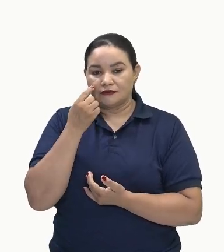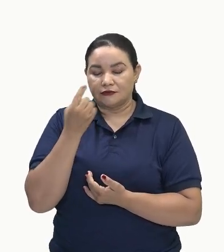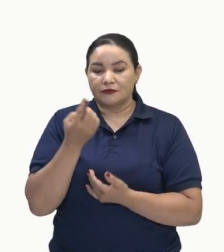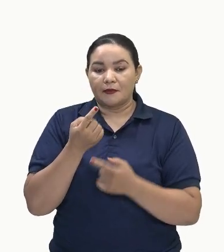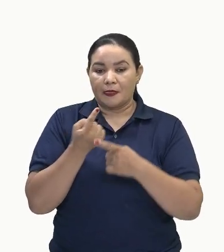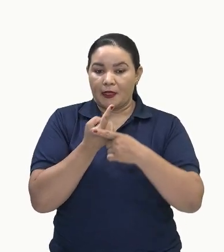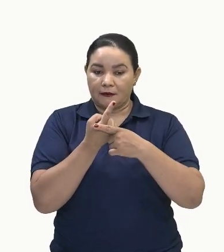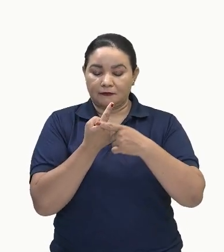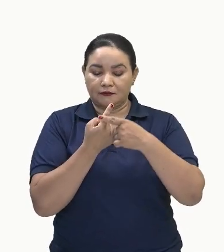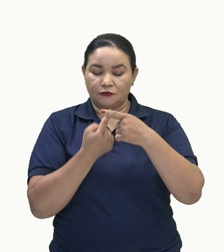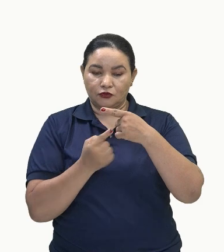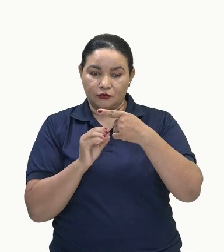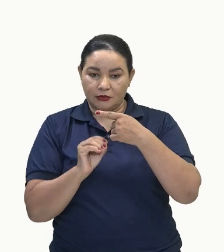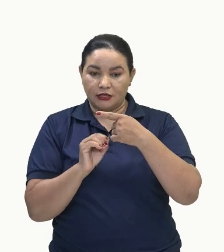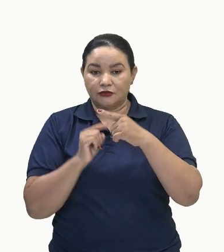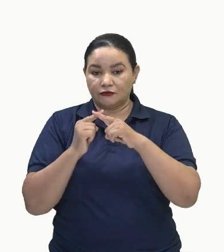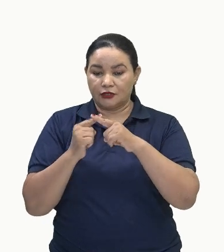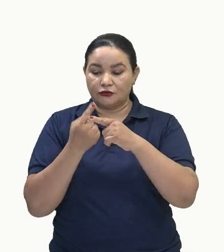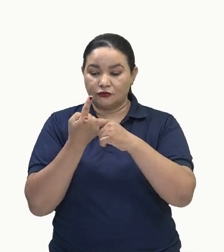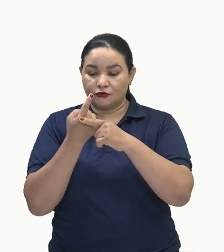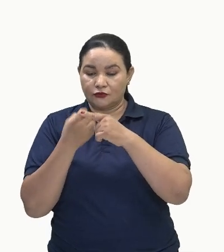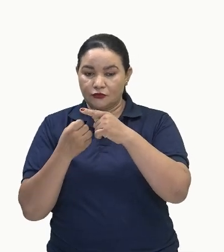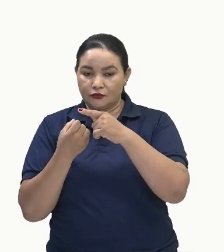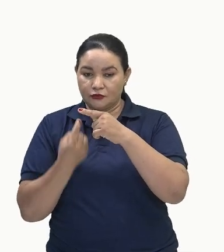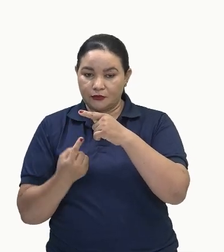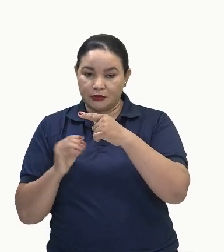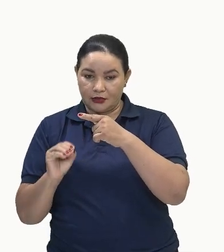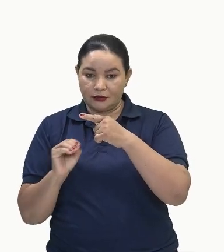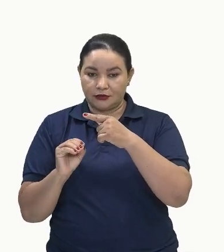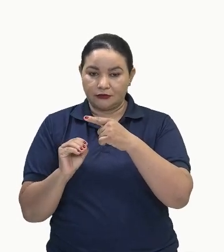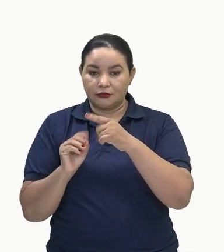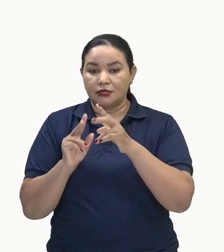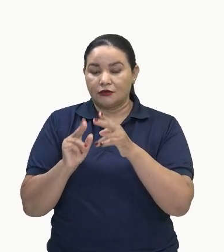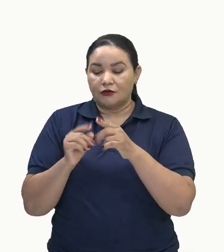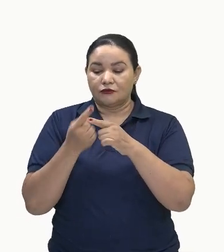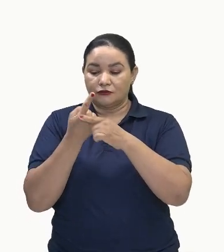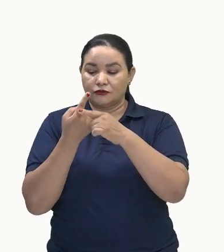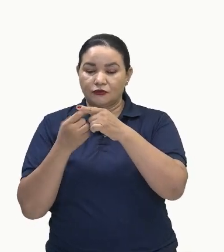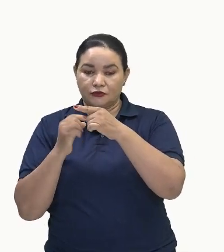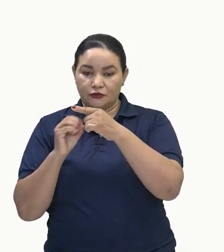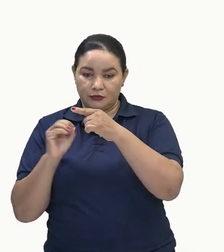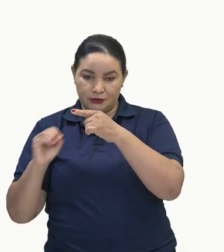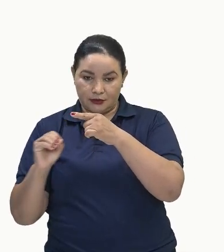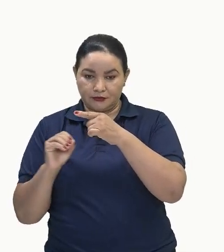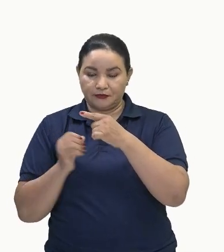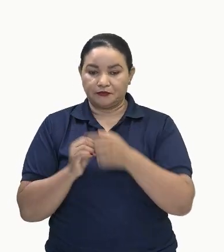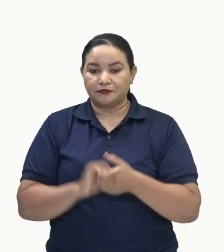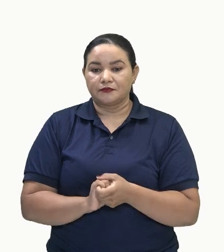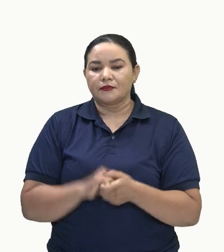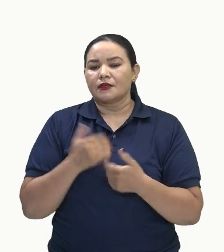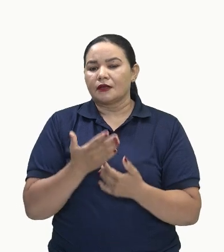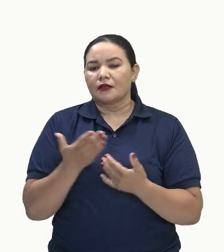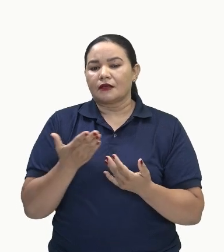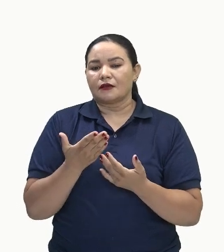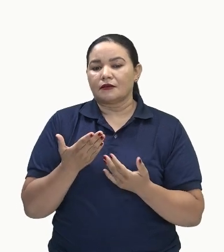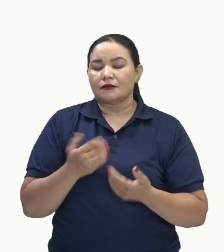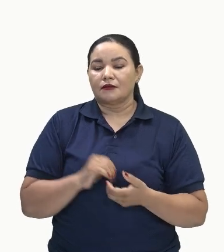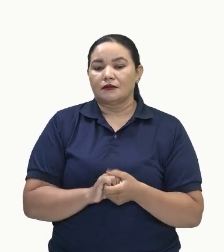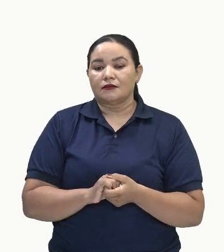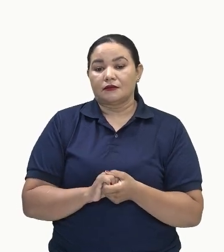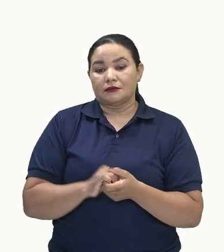fazer assim, 1 sobre 10 vezes 1 sobre 10, que é 1 sobre 100, certo? Que é 1 centésimo, por